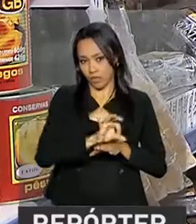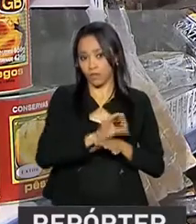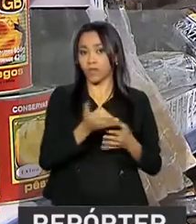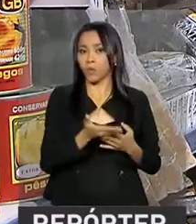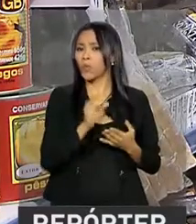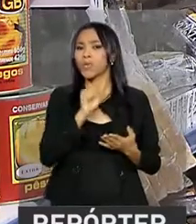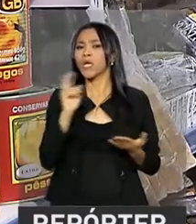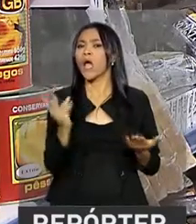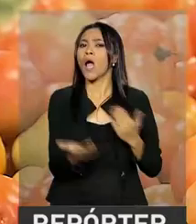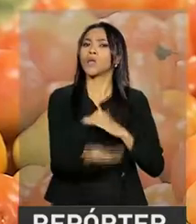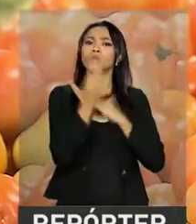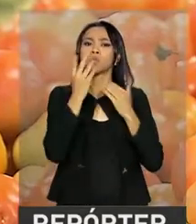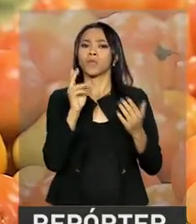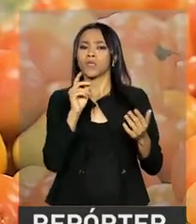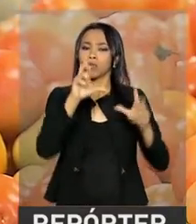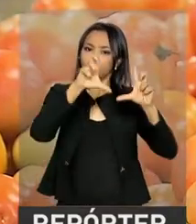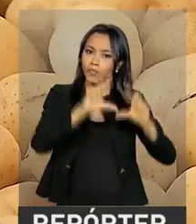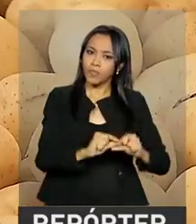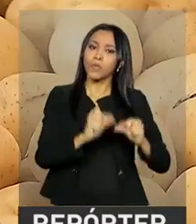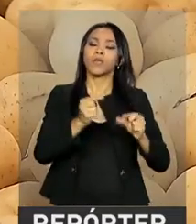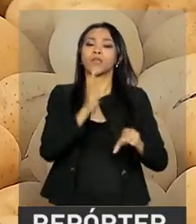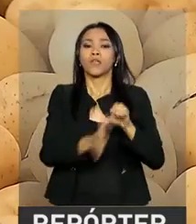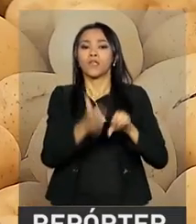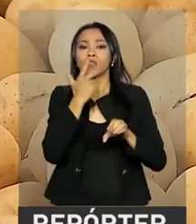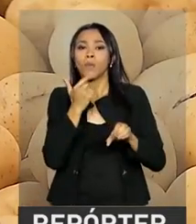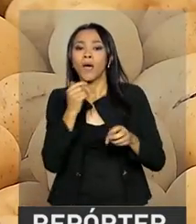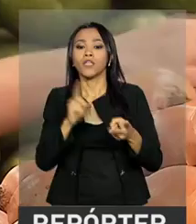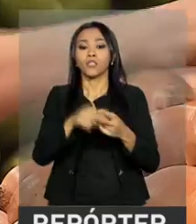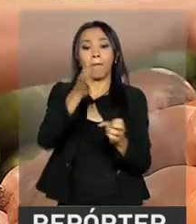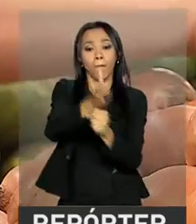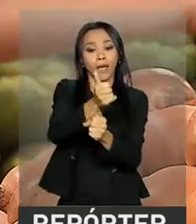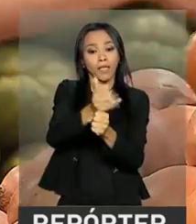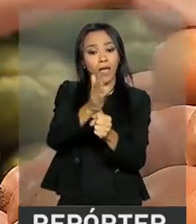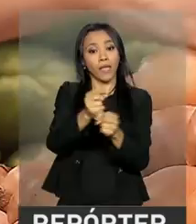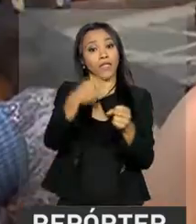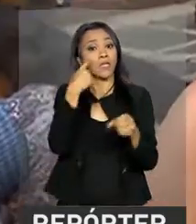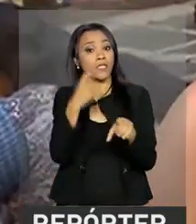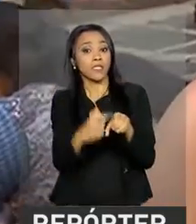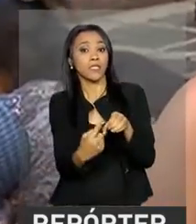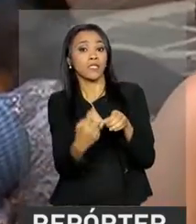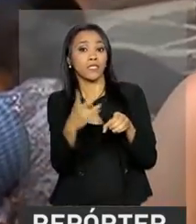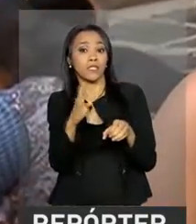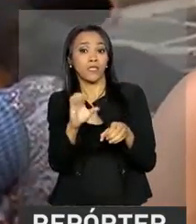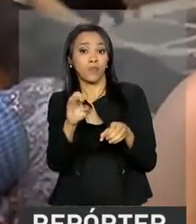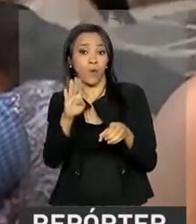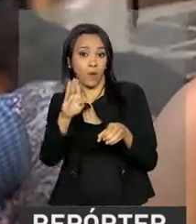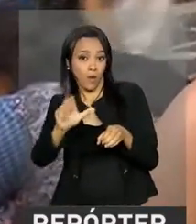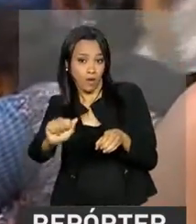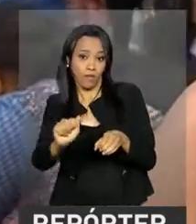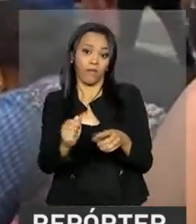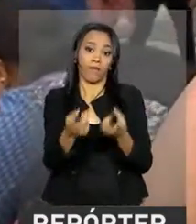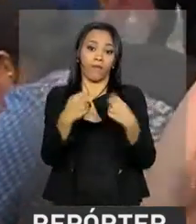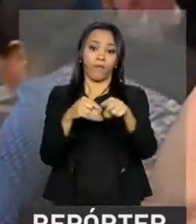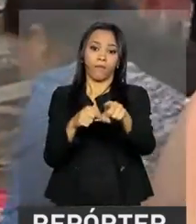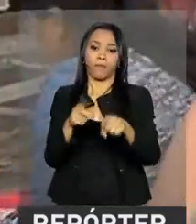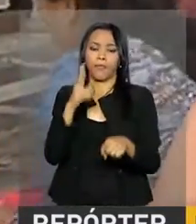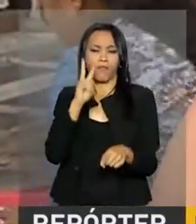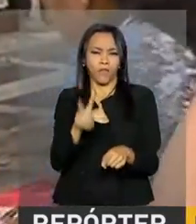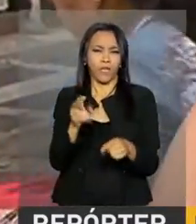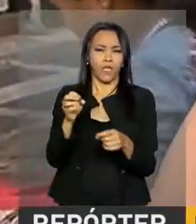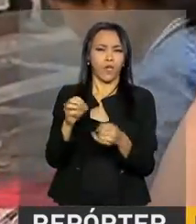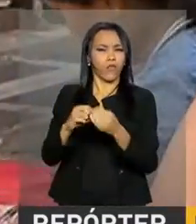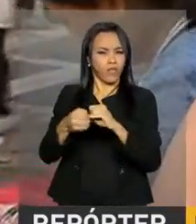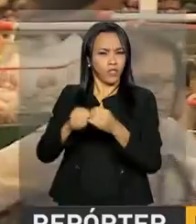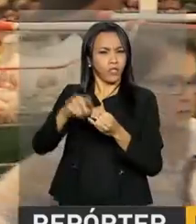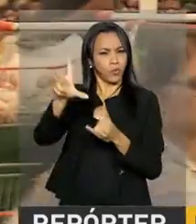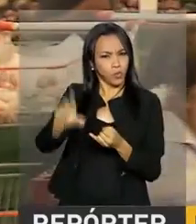para a queda os preços do tomate da batata inglesa e da cebola um supermercado dá pra olhar o céu fizeram deu uma